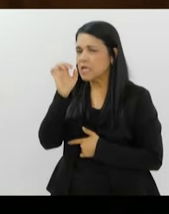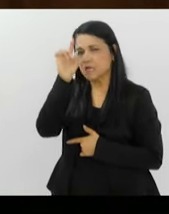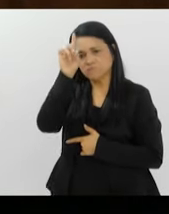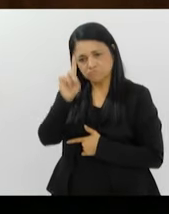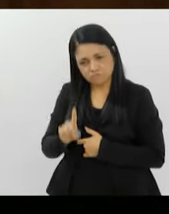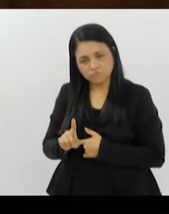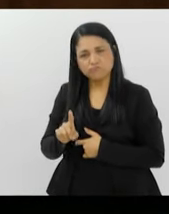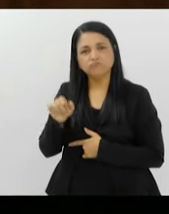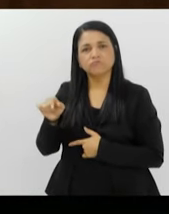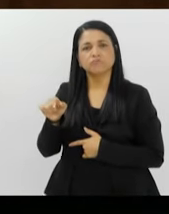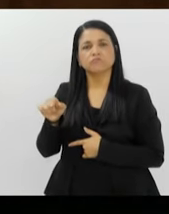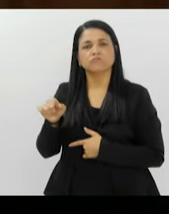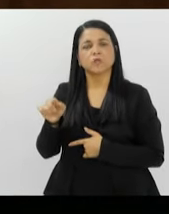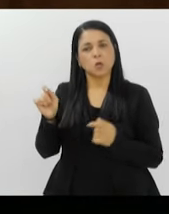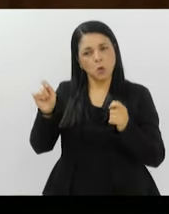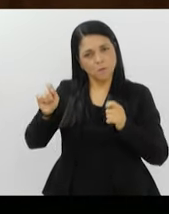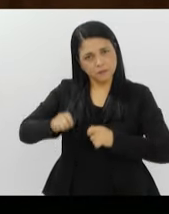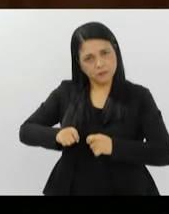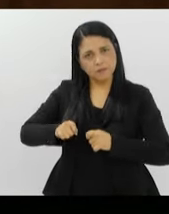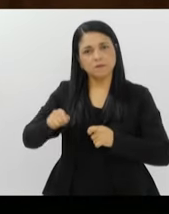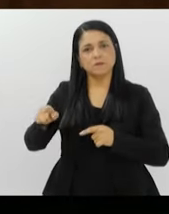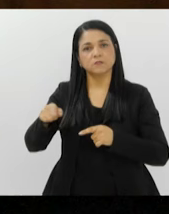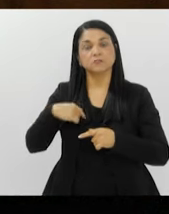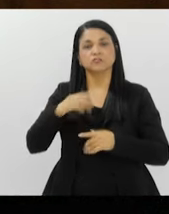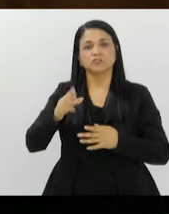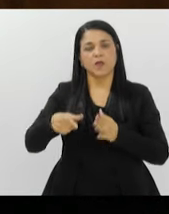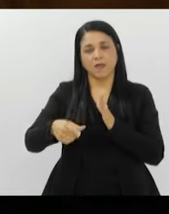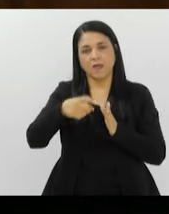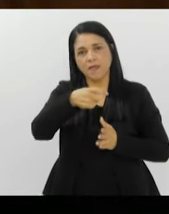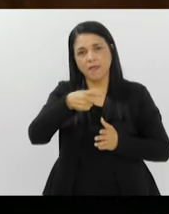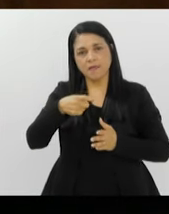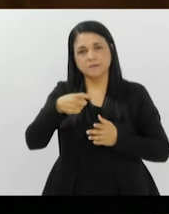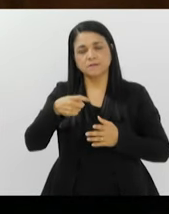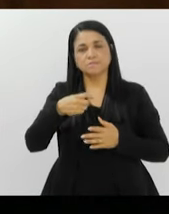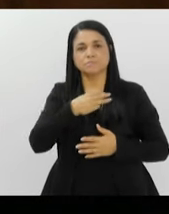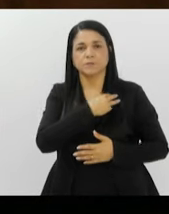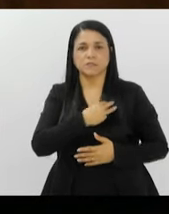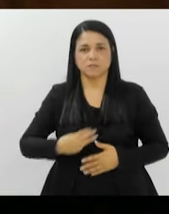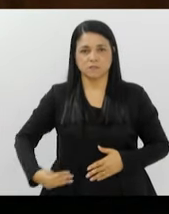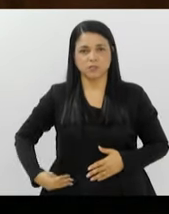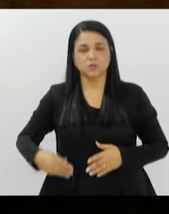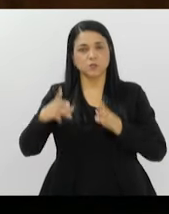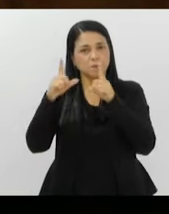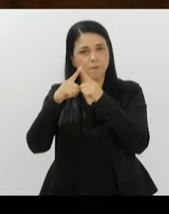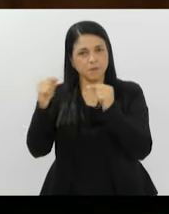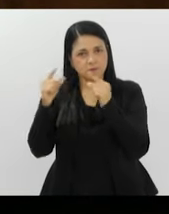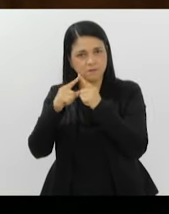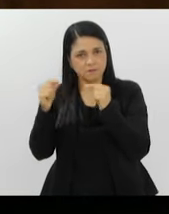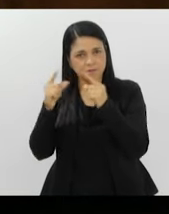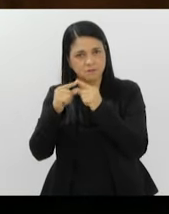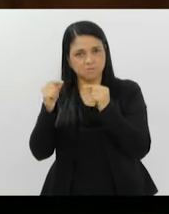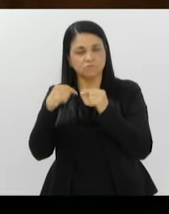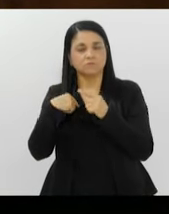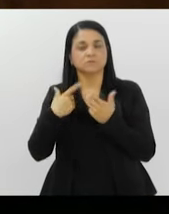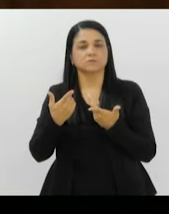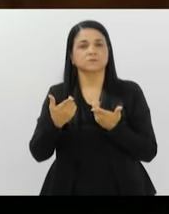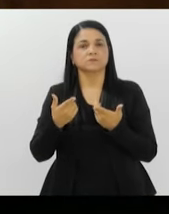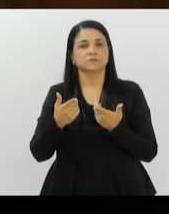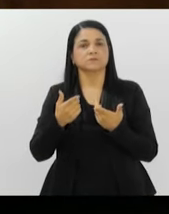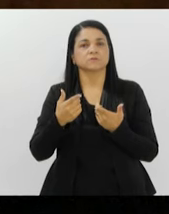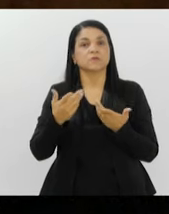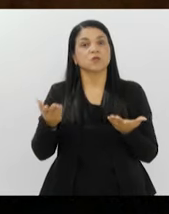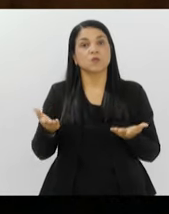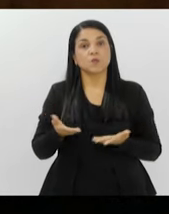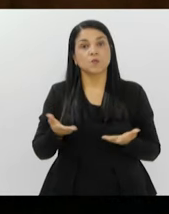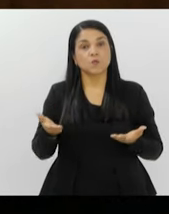honesta competente que já foi ministro eh em Brasília Ministro e hoje